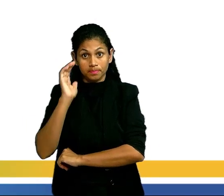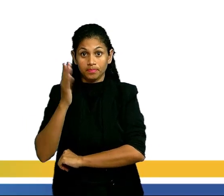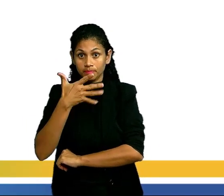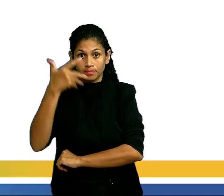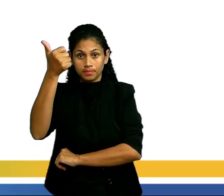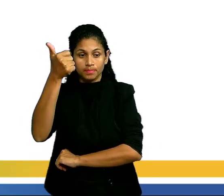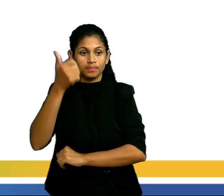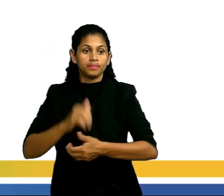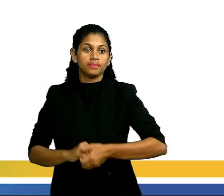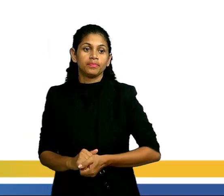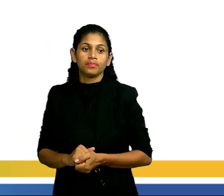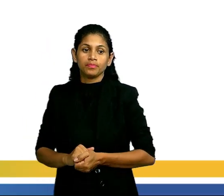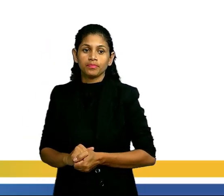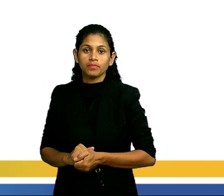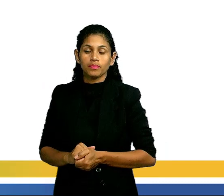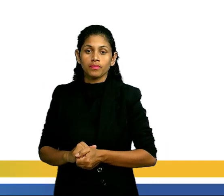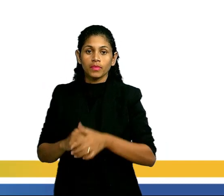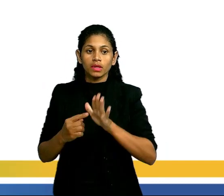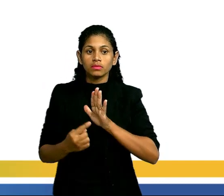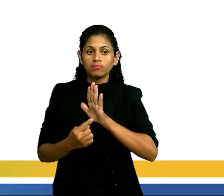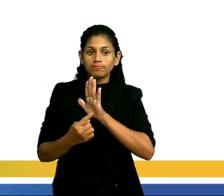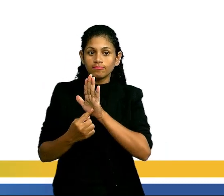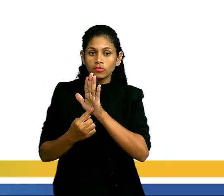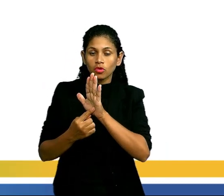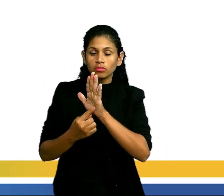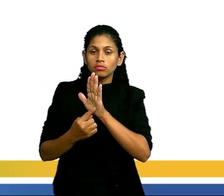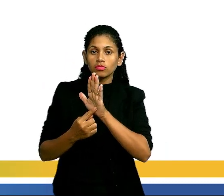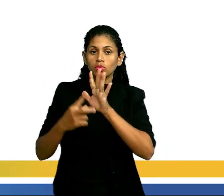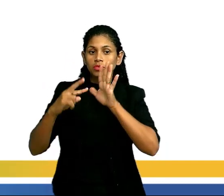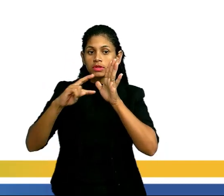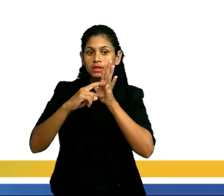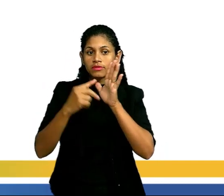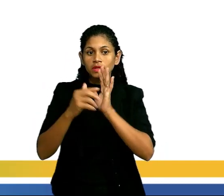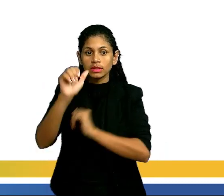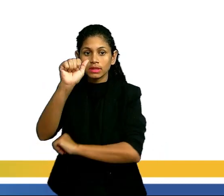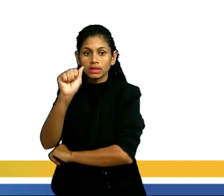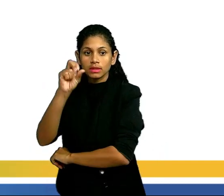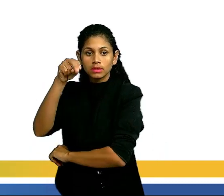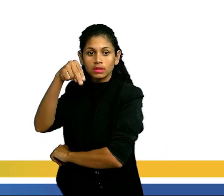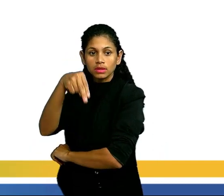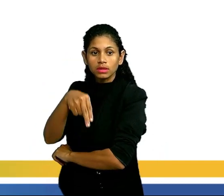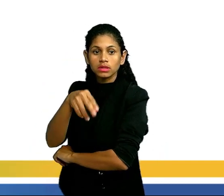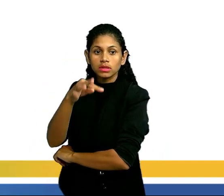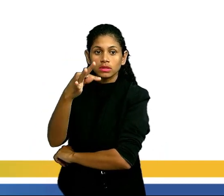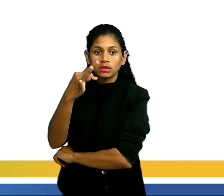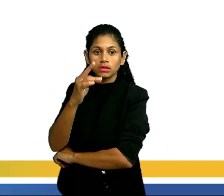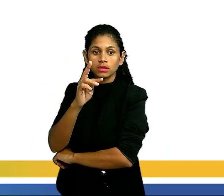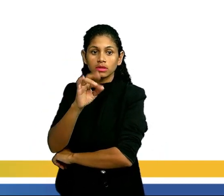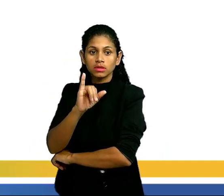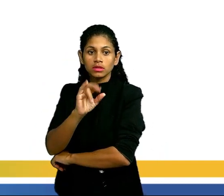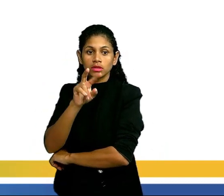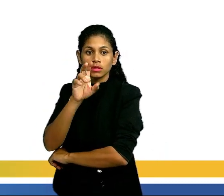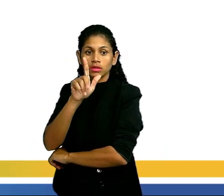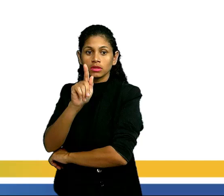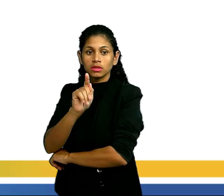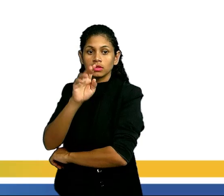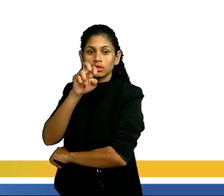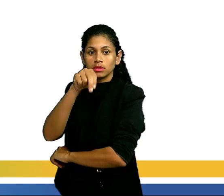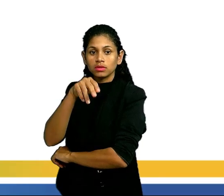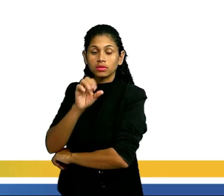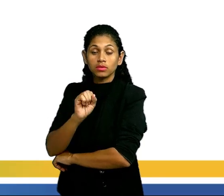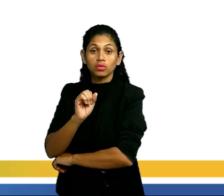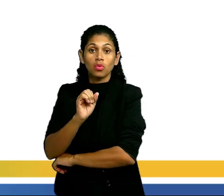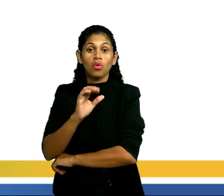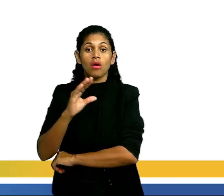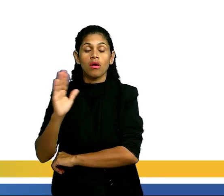seguir, definiremos o que é antígeno, anticorpos e vacina. E